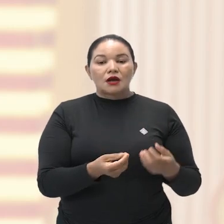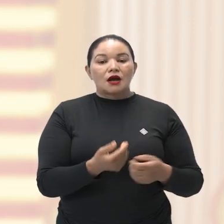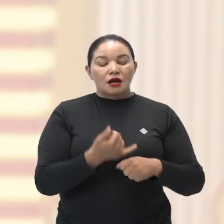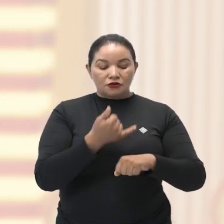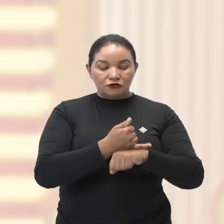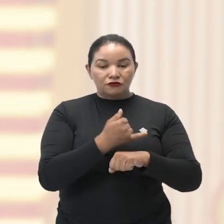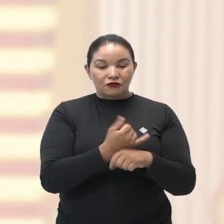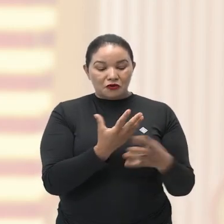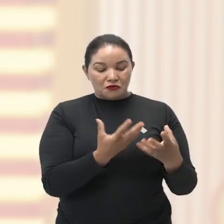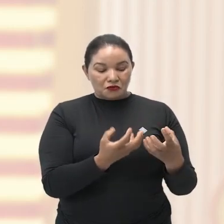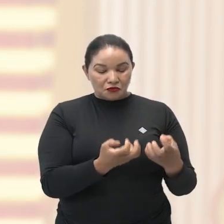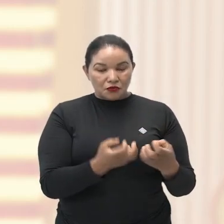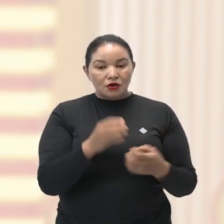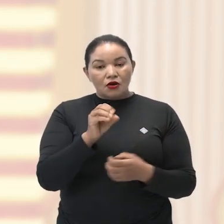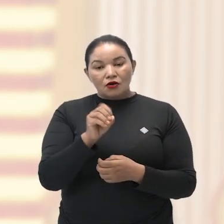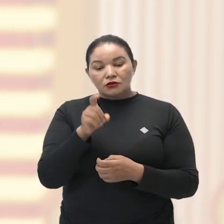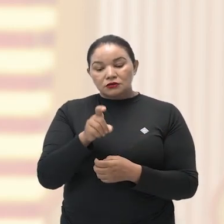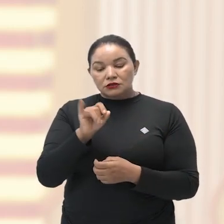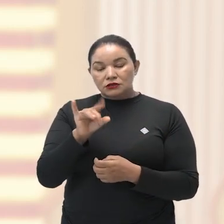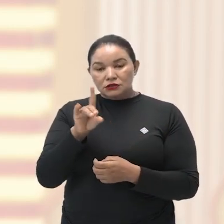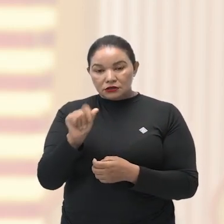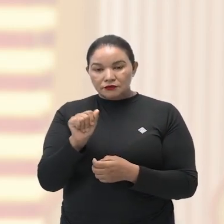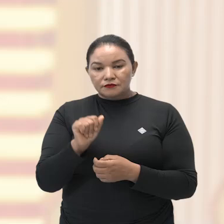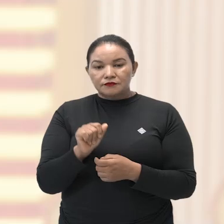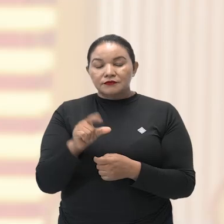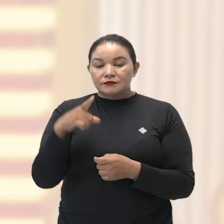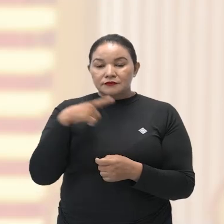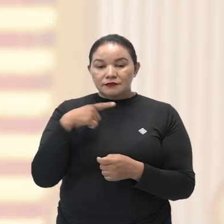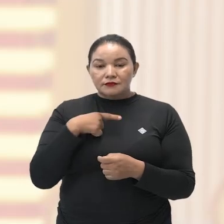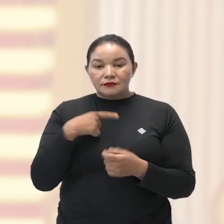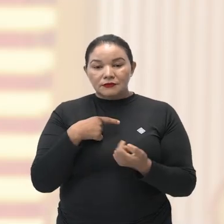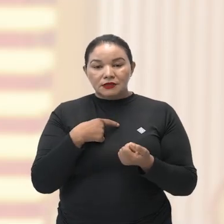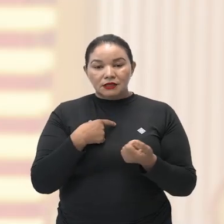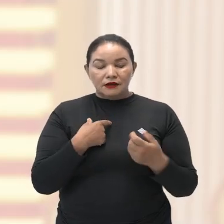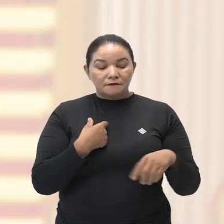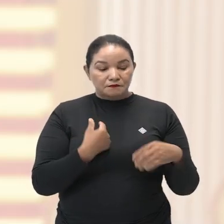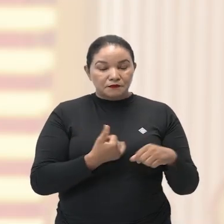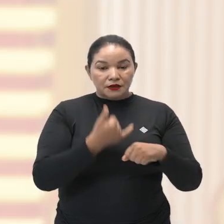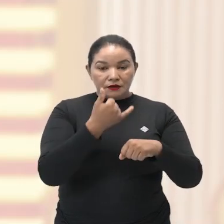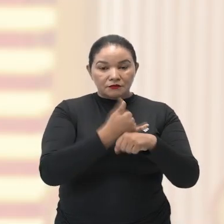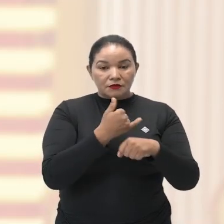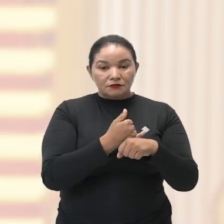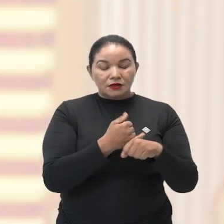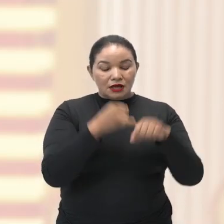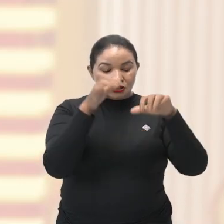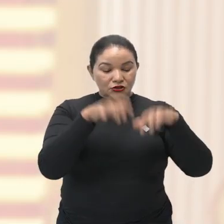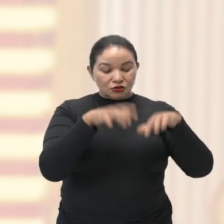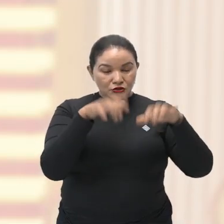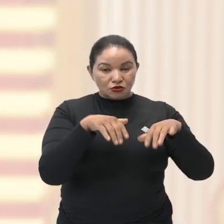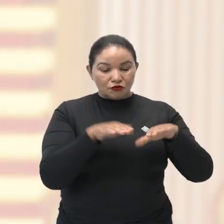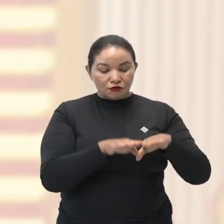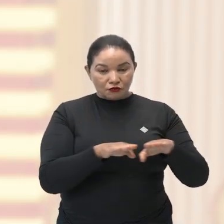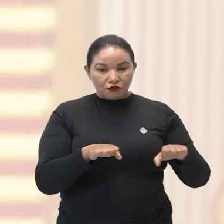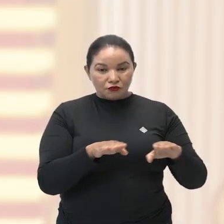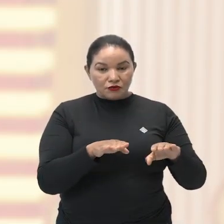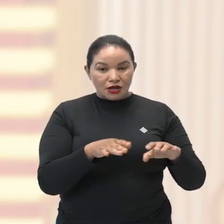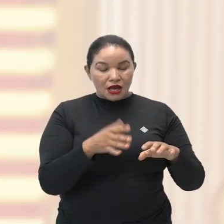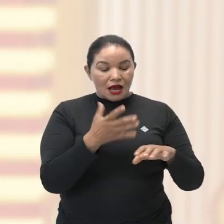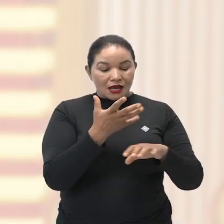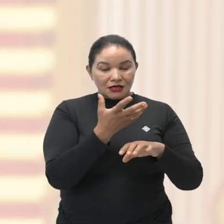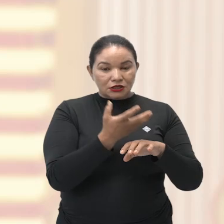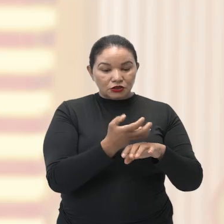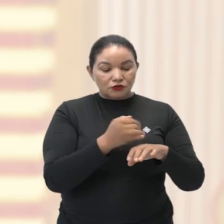ferro, o que a gente vai ter? A gente vai ter uma placa de metal. Quando chove, ele cria uma